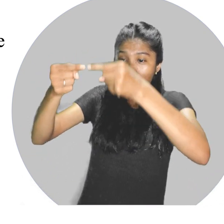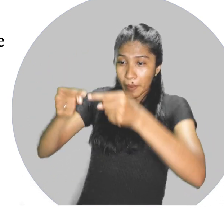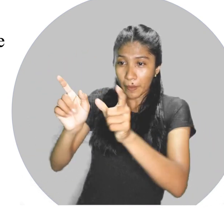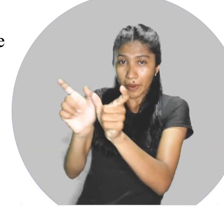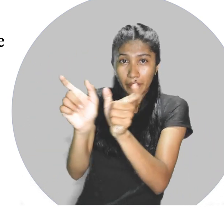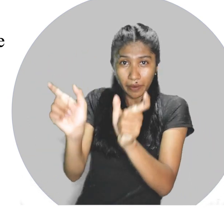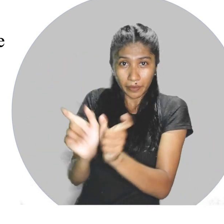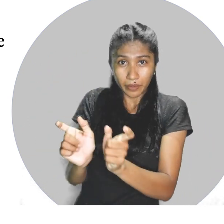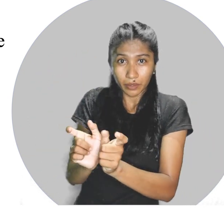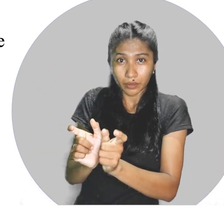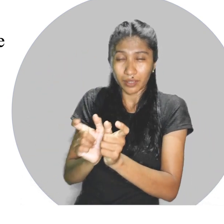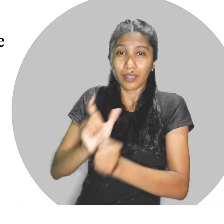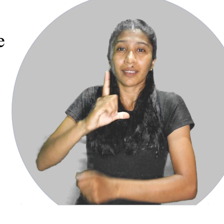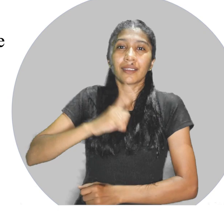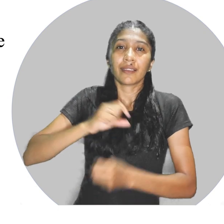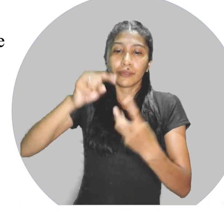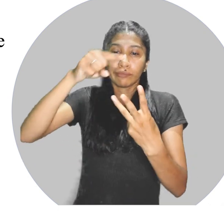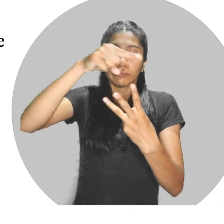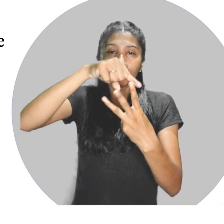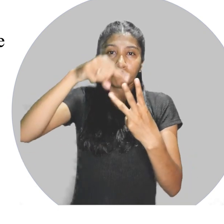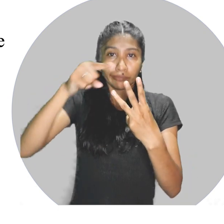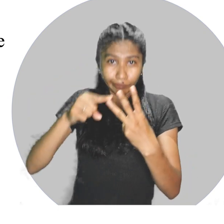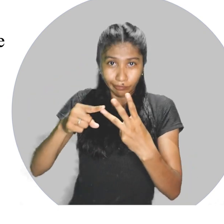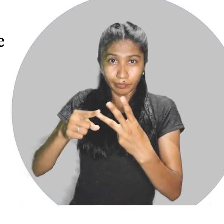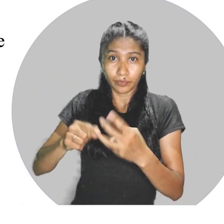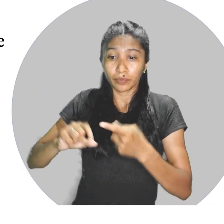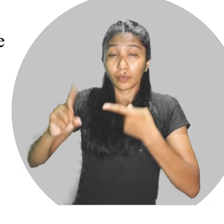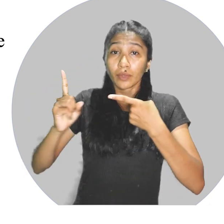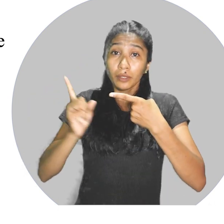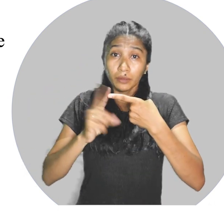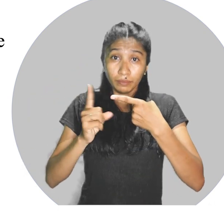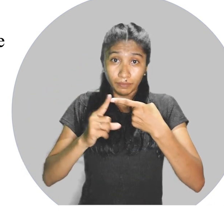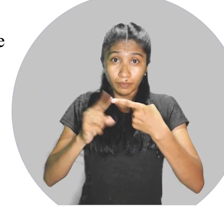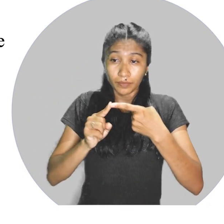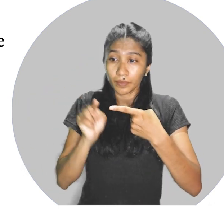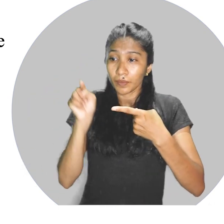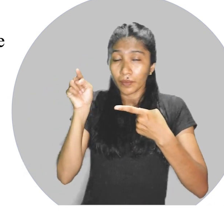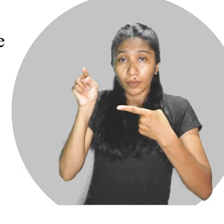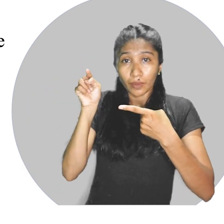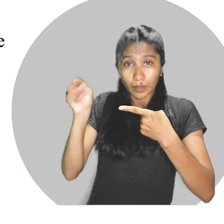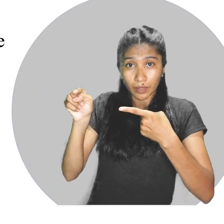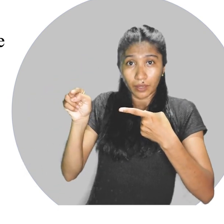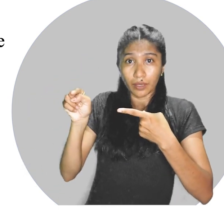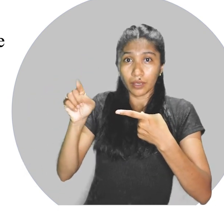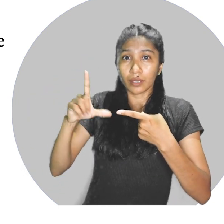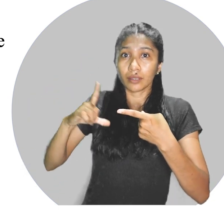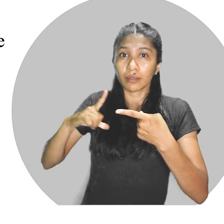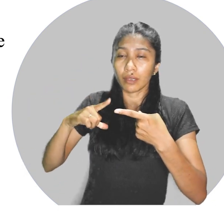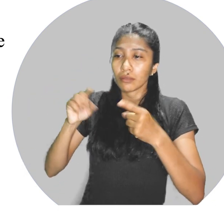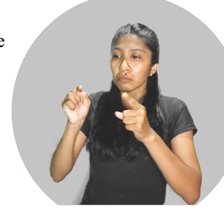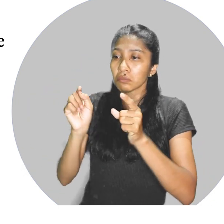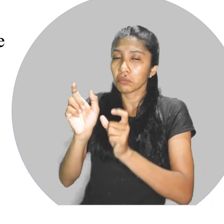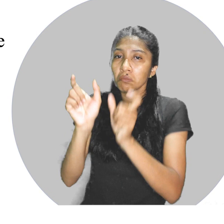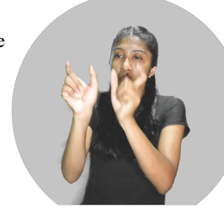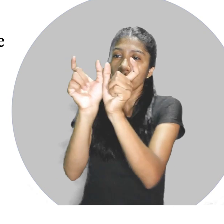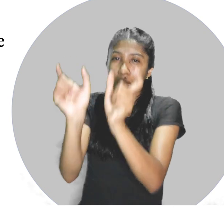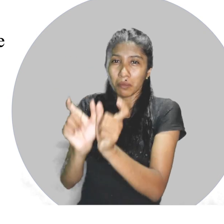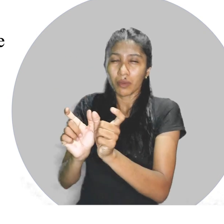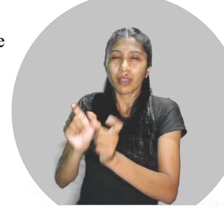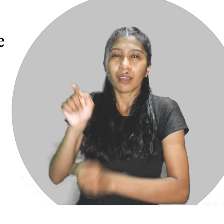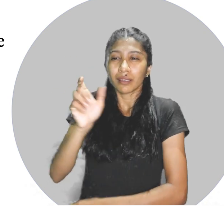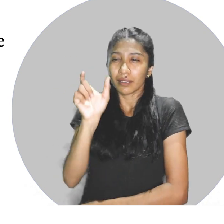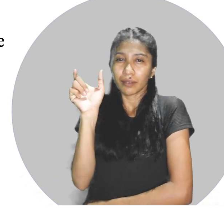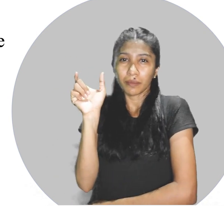se dividem em 3 tipos. O primeiro tipo são os parisilábicos propriamente ditos, como é o caso